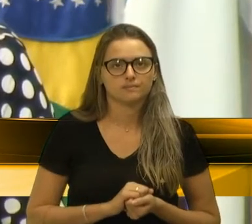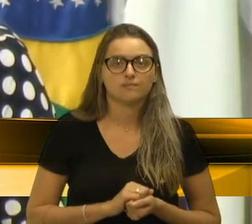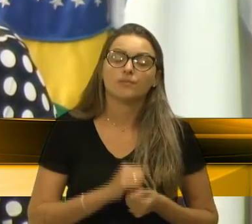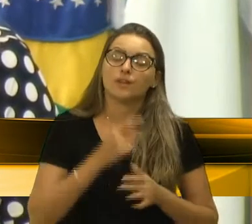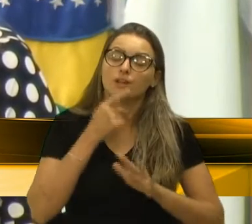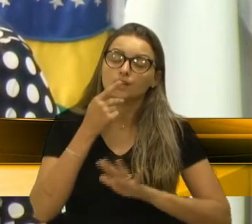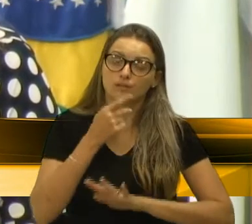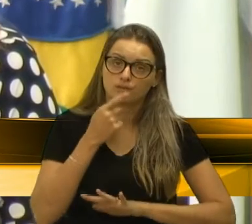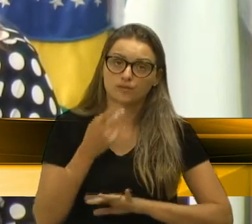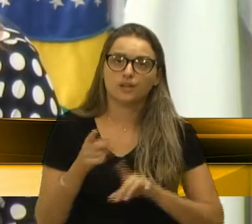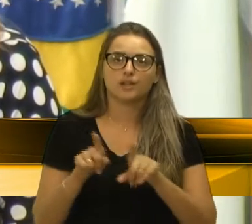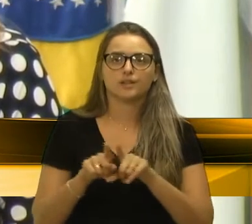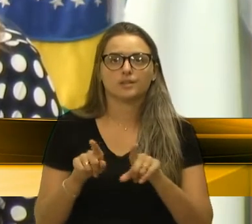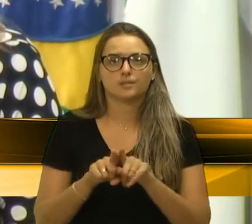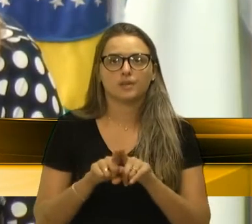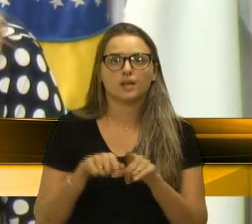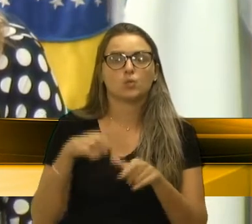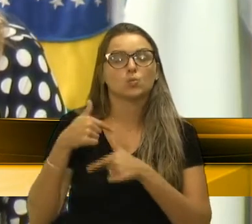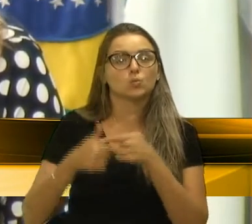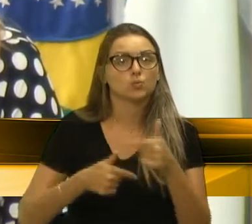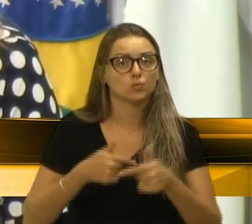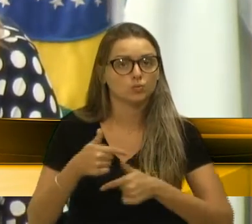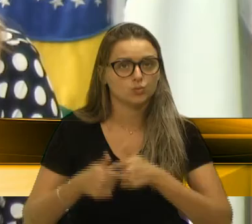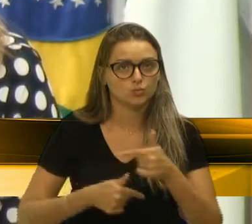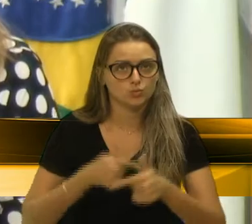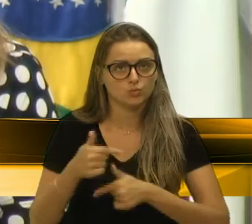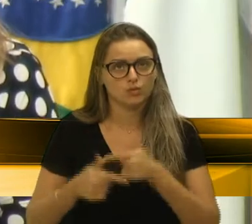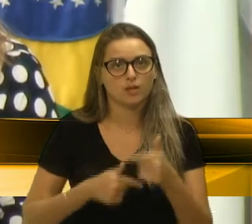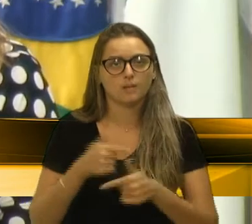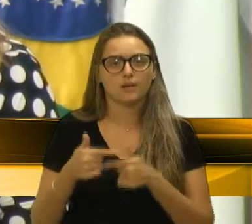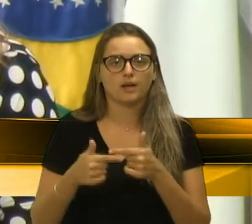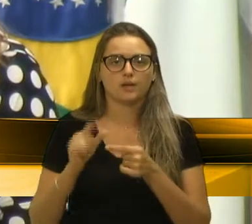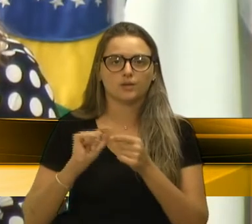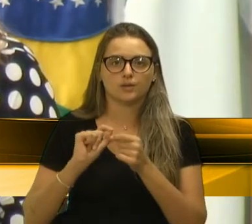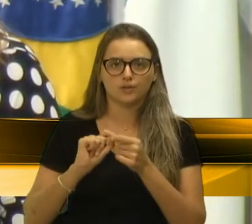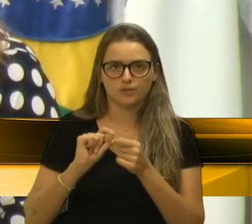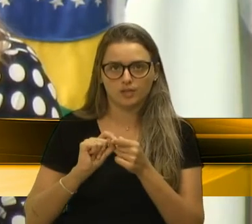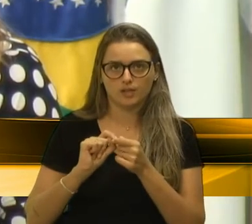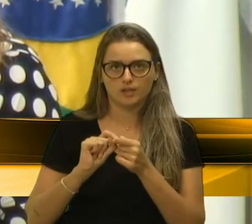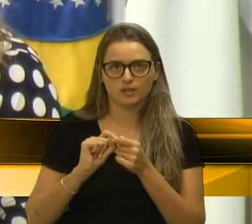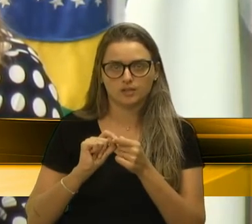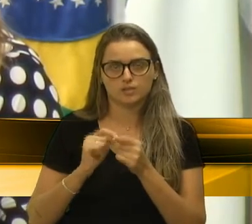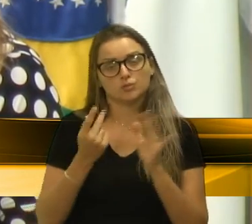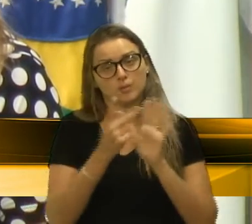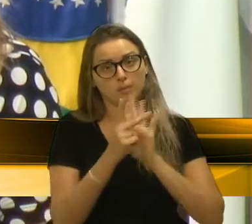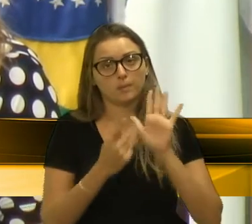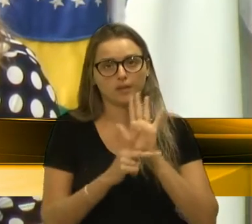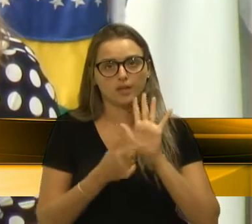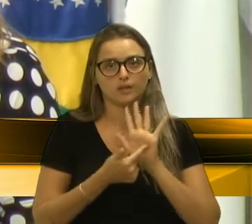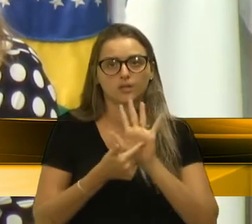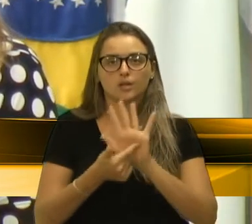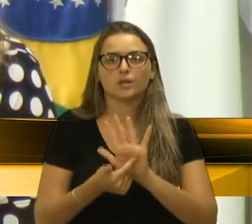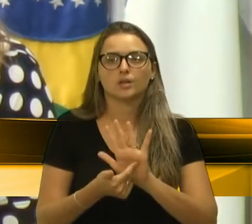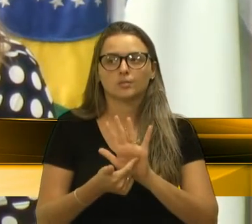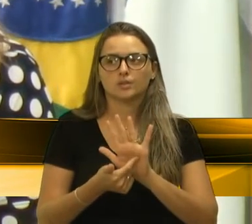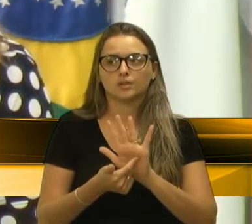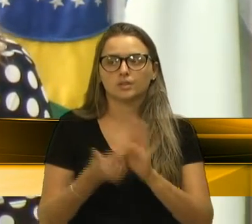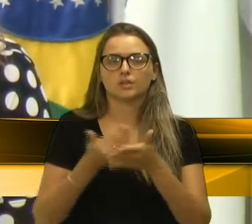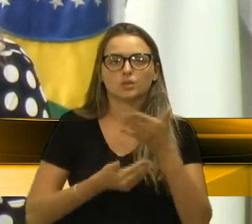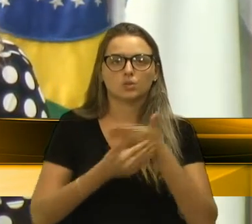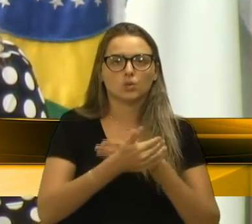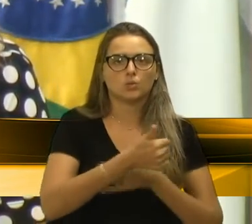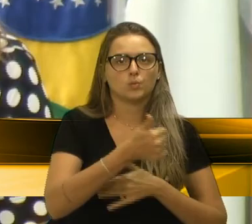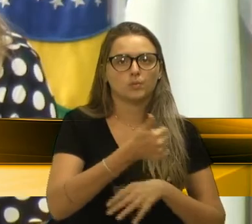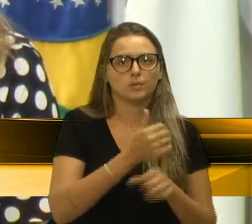falar, né, de que foi um trabalho feito, que ocorreu durante todo o primeiro